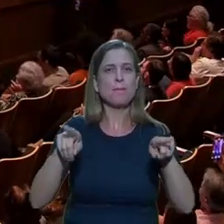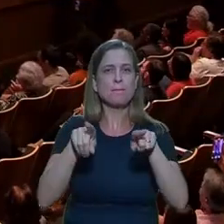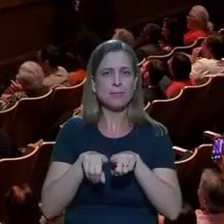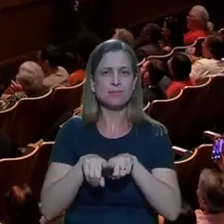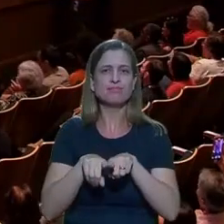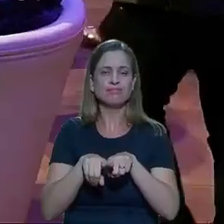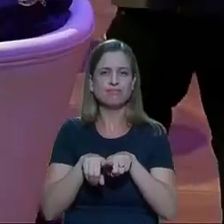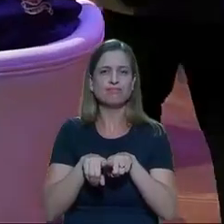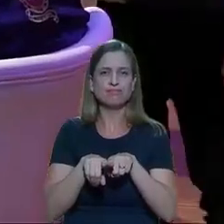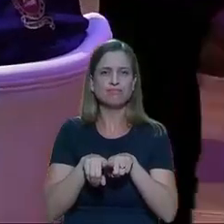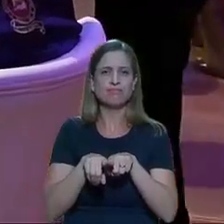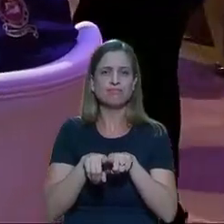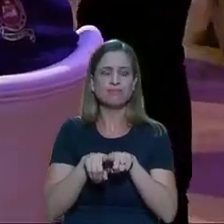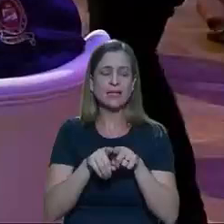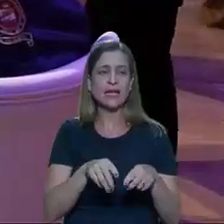patrocinadores,